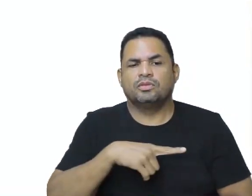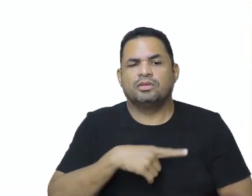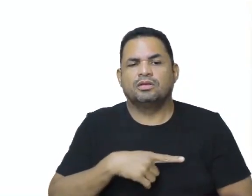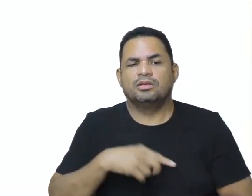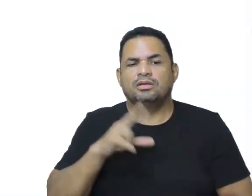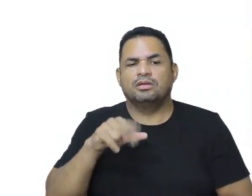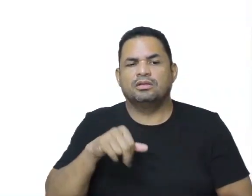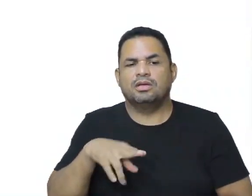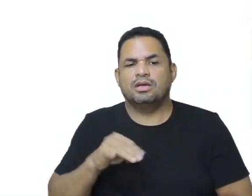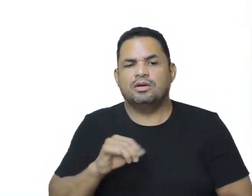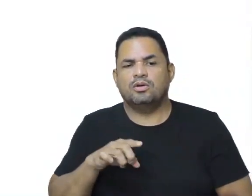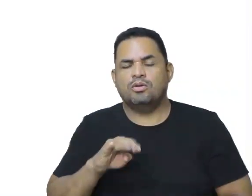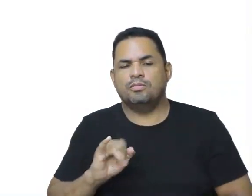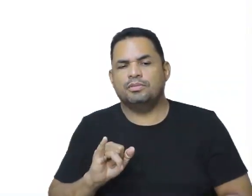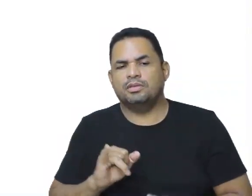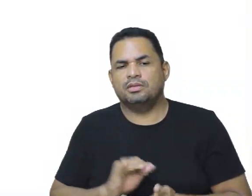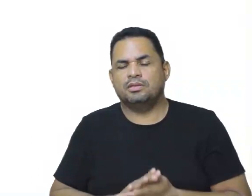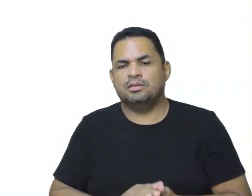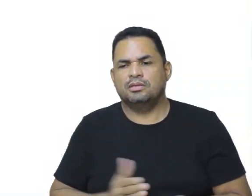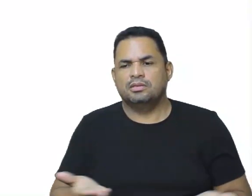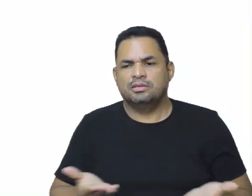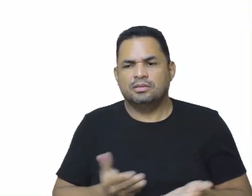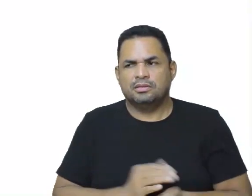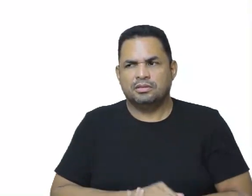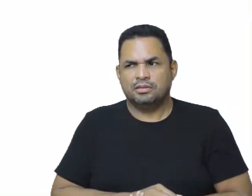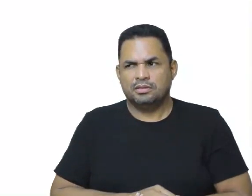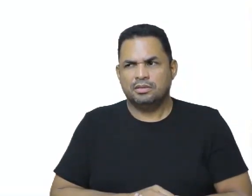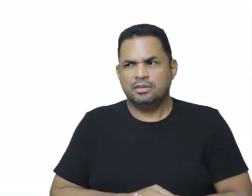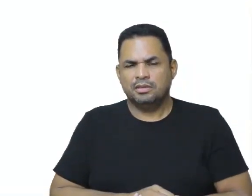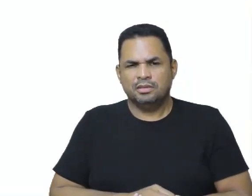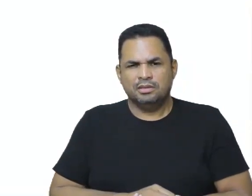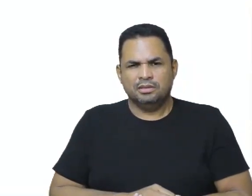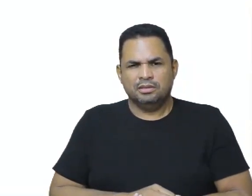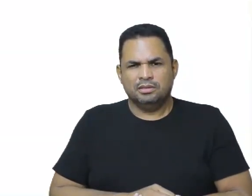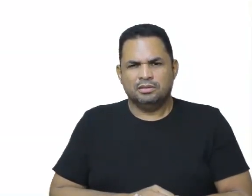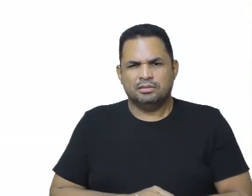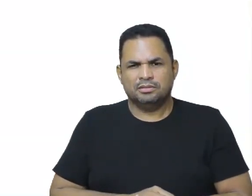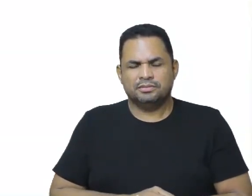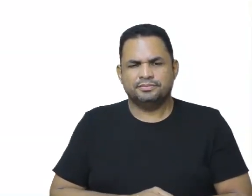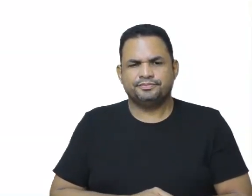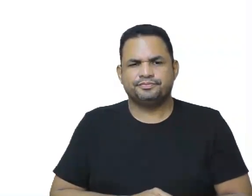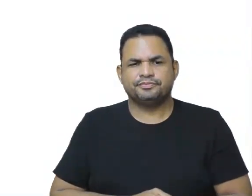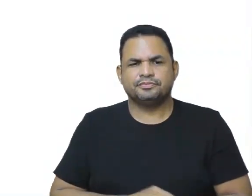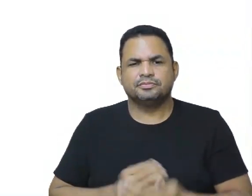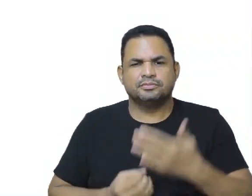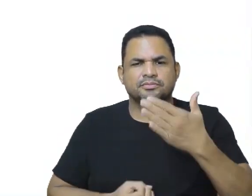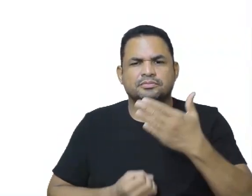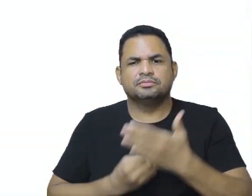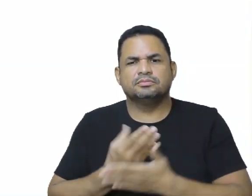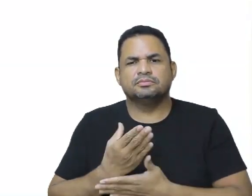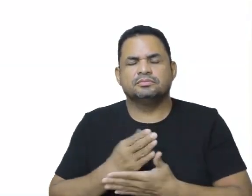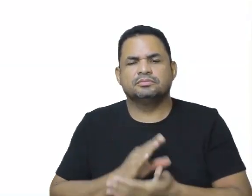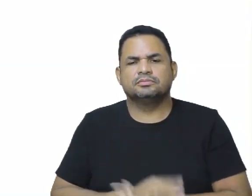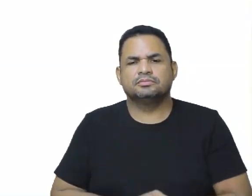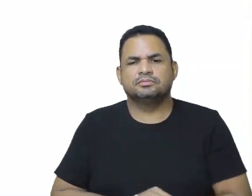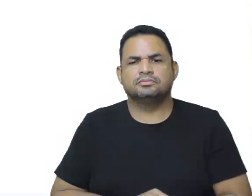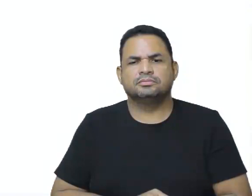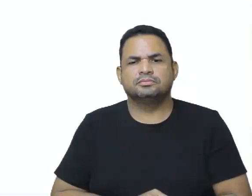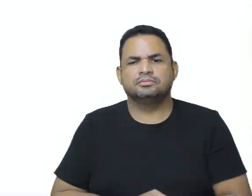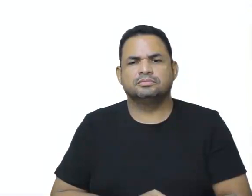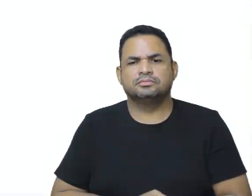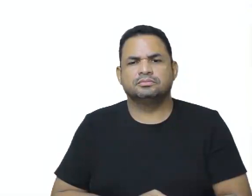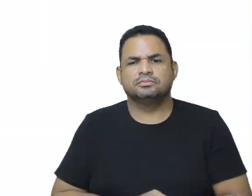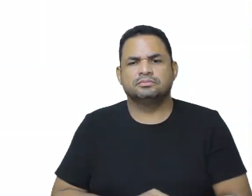Nairobi. Estocolmo, vale lembrar o seguinte, ó, que foi aqui em Estocolmo que surgiu, beleza?